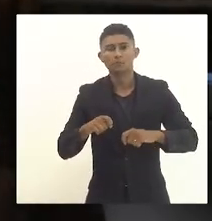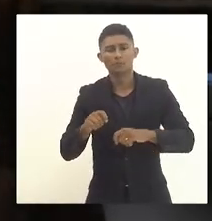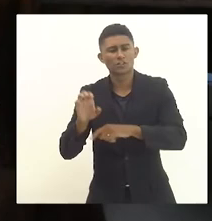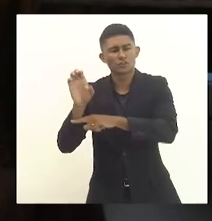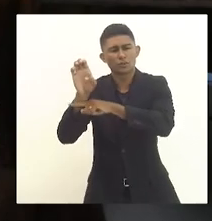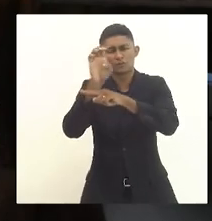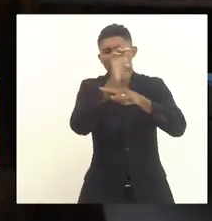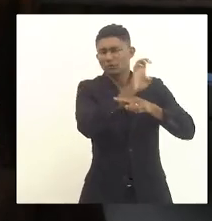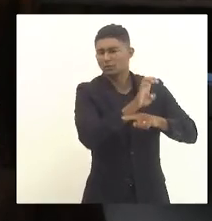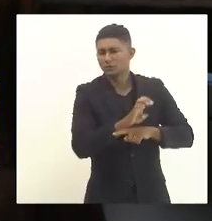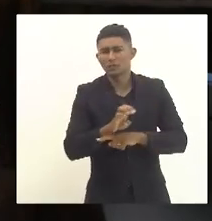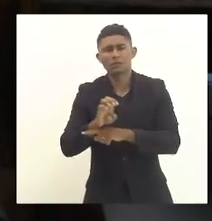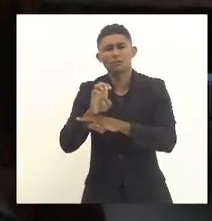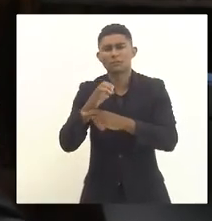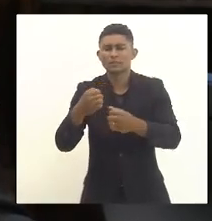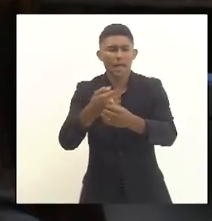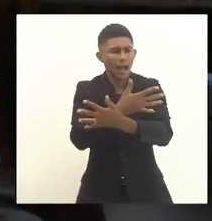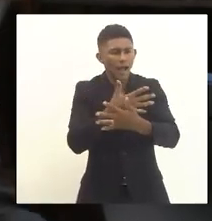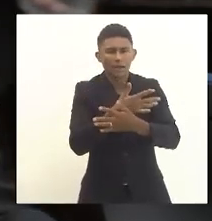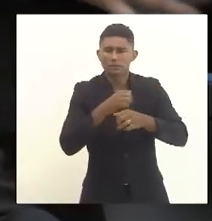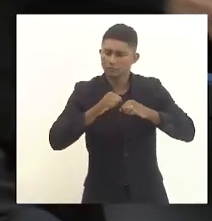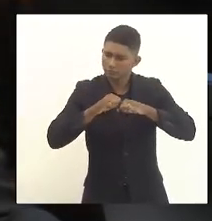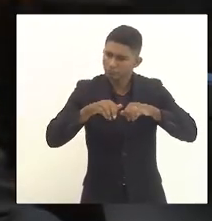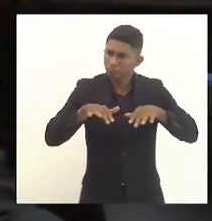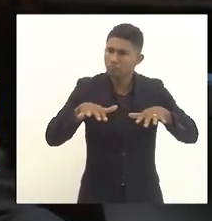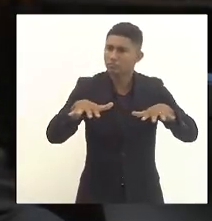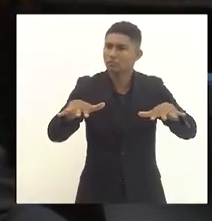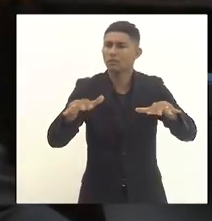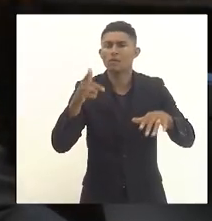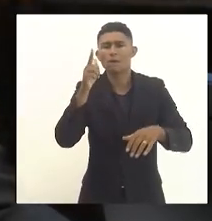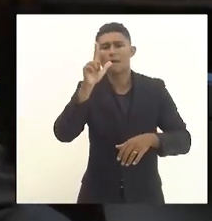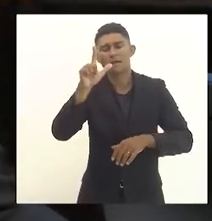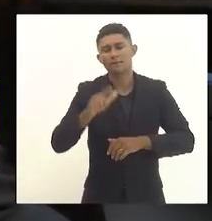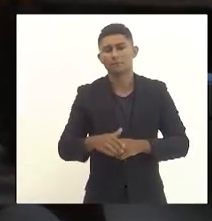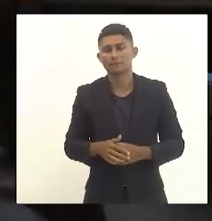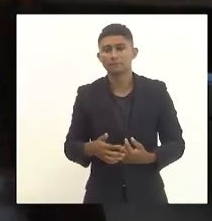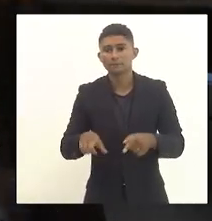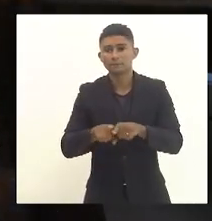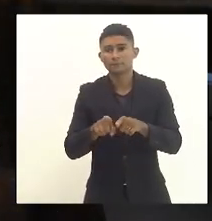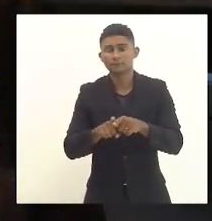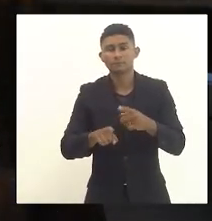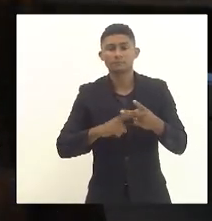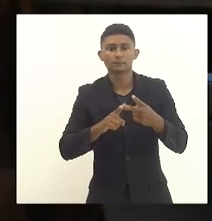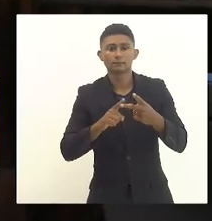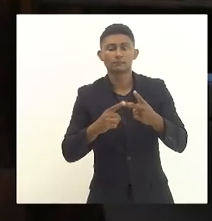Brasil uma expansão muito rápida. Em relação à pergunta do Paulo César, né, jornalista, é